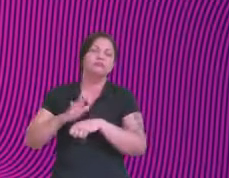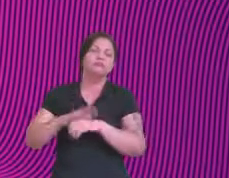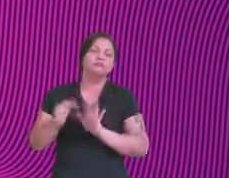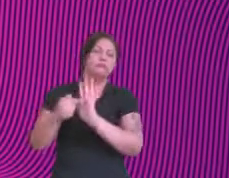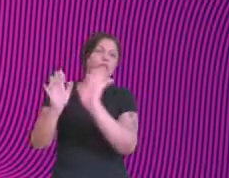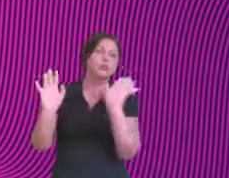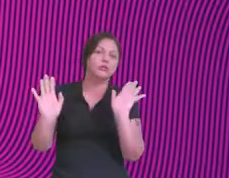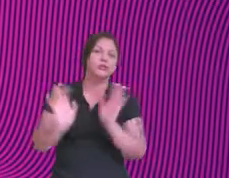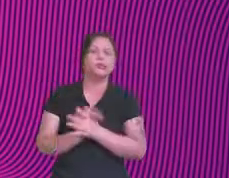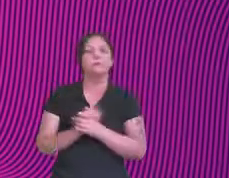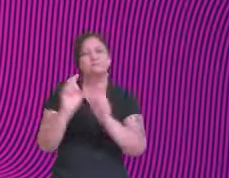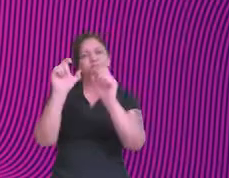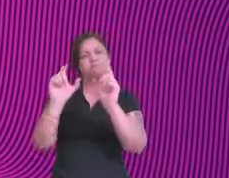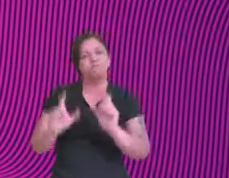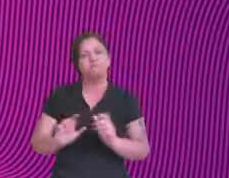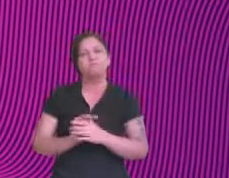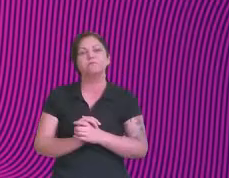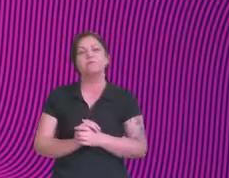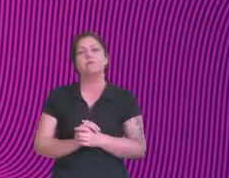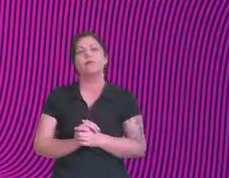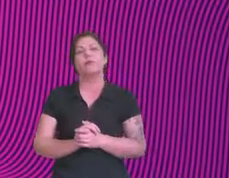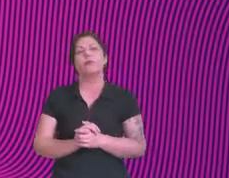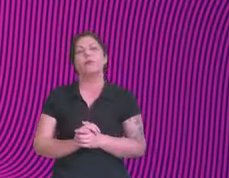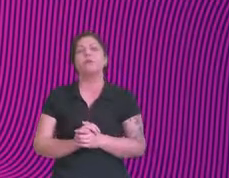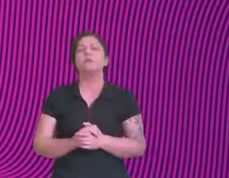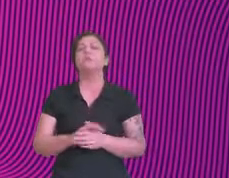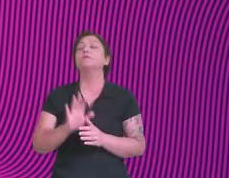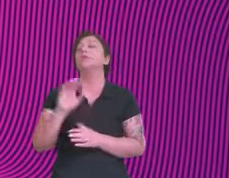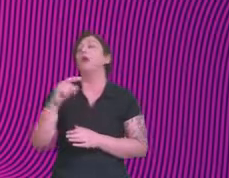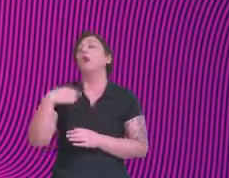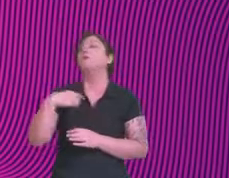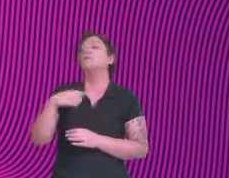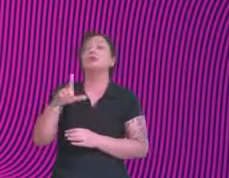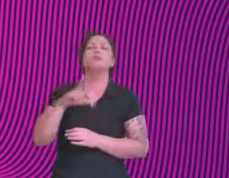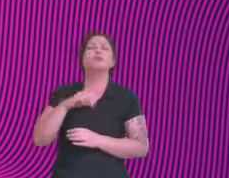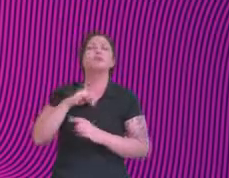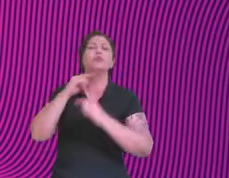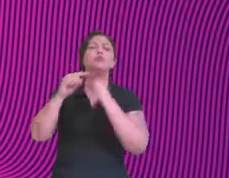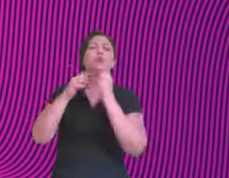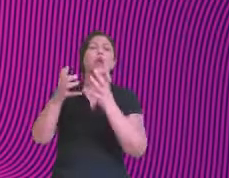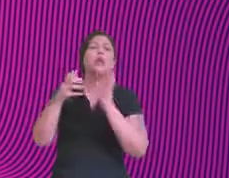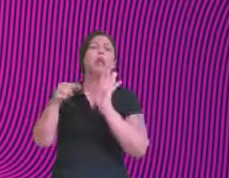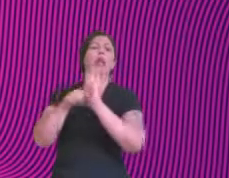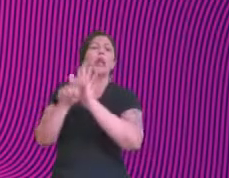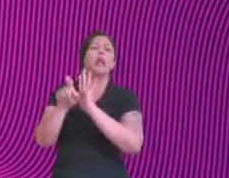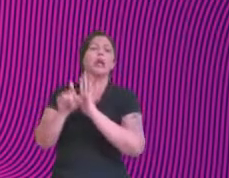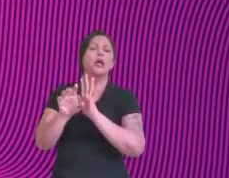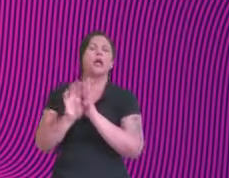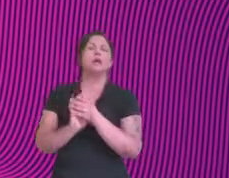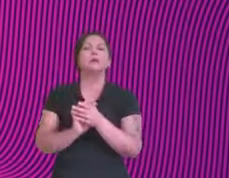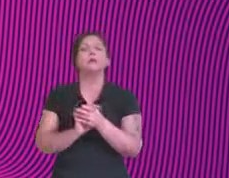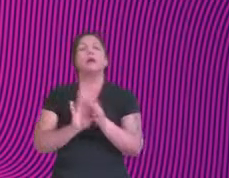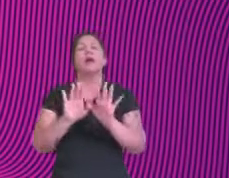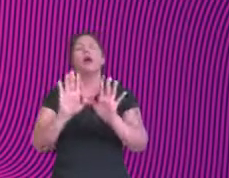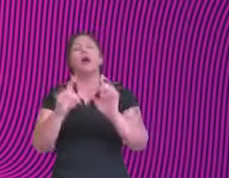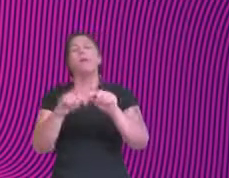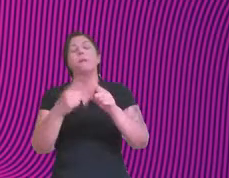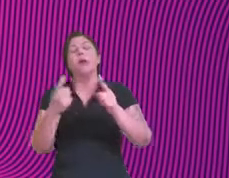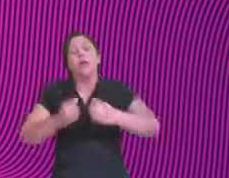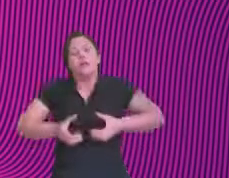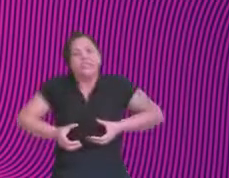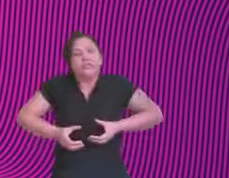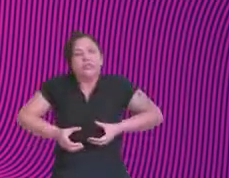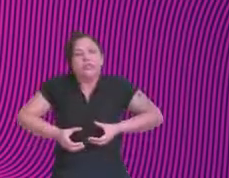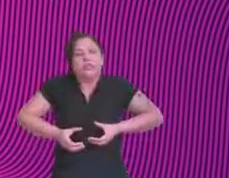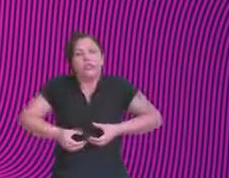esse caso também. Tá. Você, em câncer de cólon, você tem indicado especificamente para quais